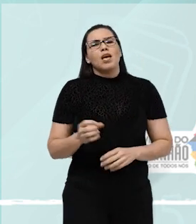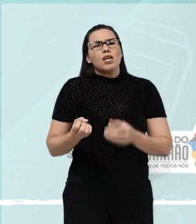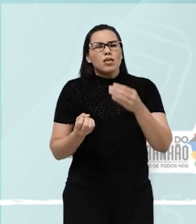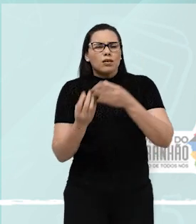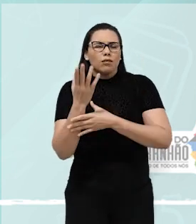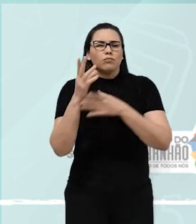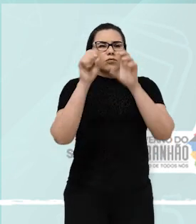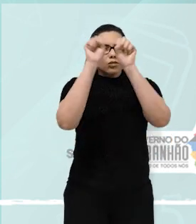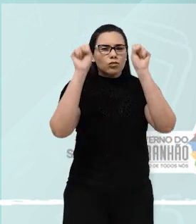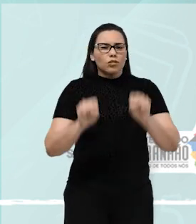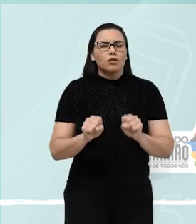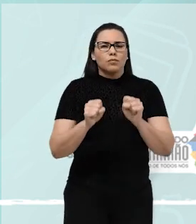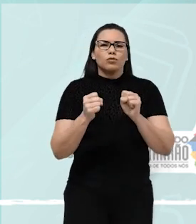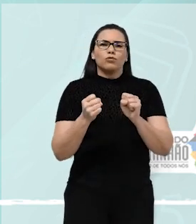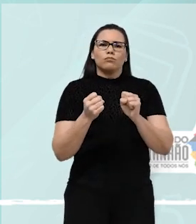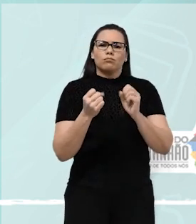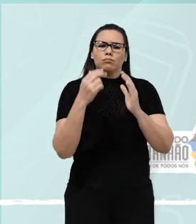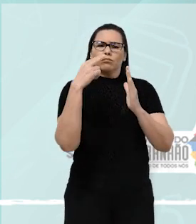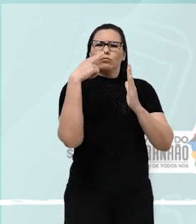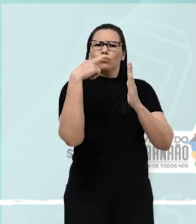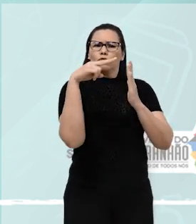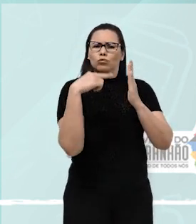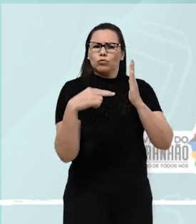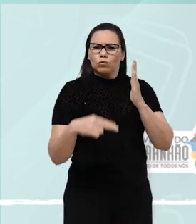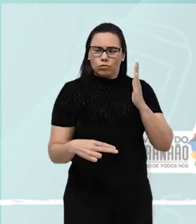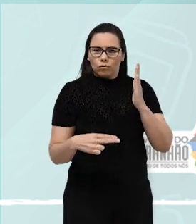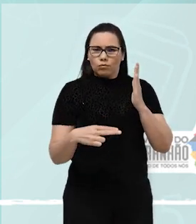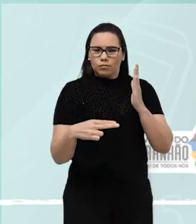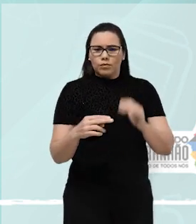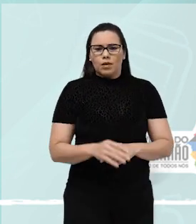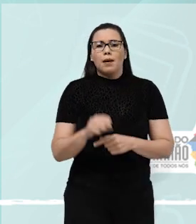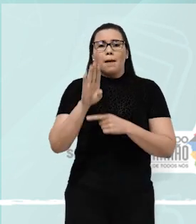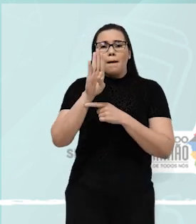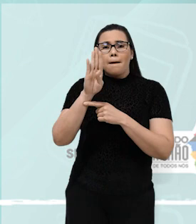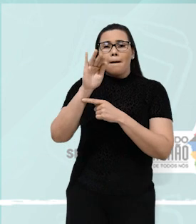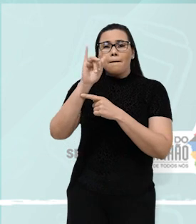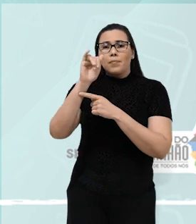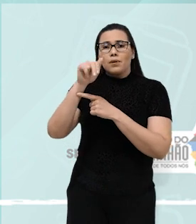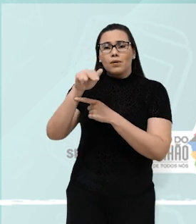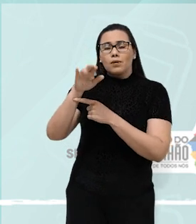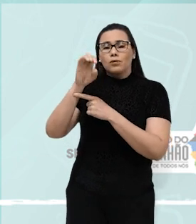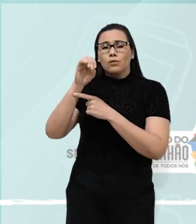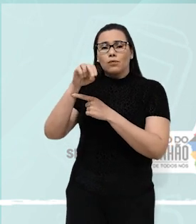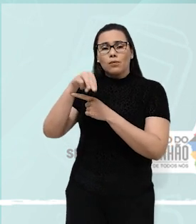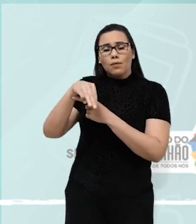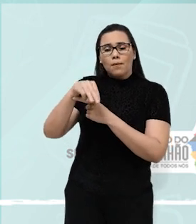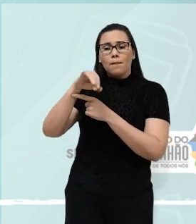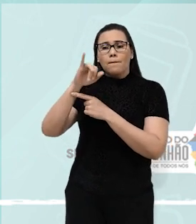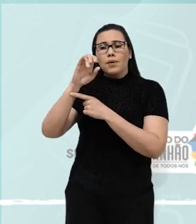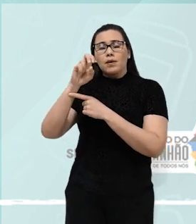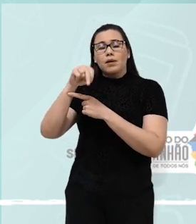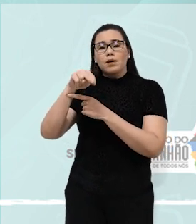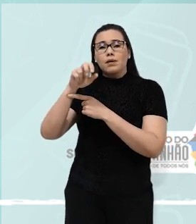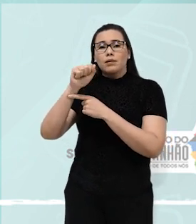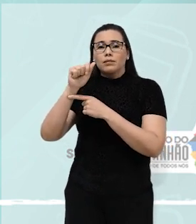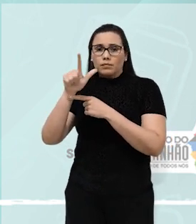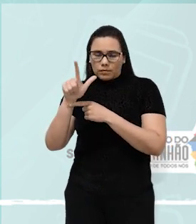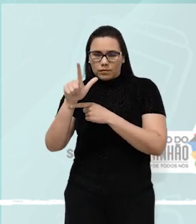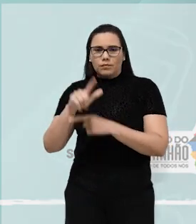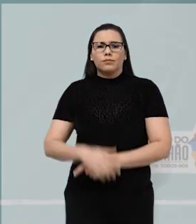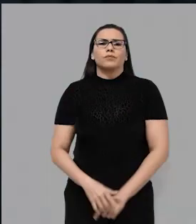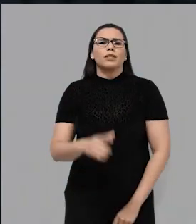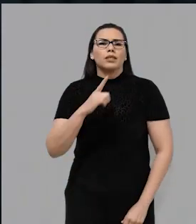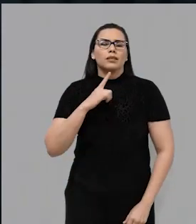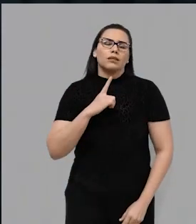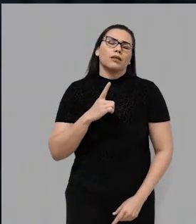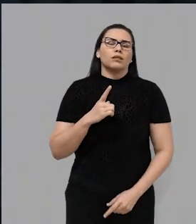chama sistema de nomenclatura binominal, em que o nome das espécies é formado por dois nomes, né? O nome